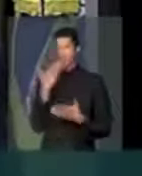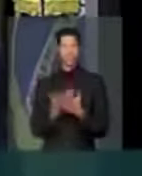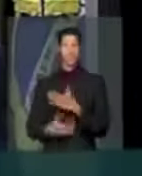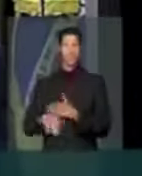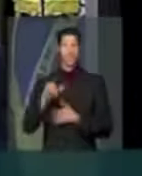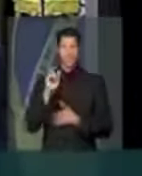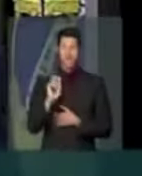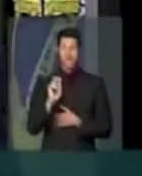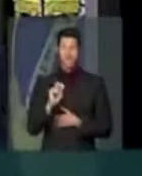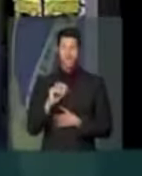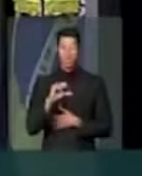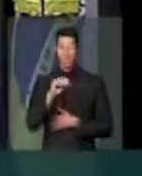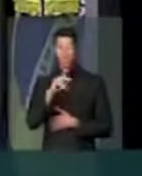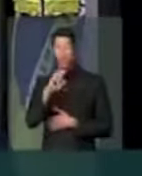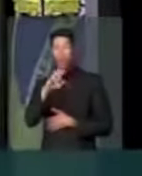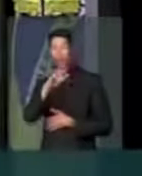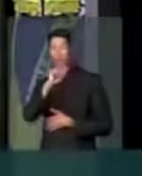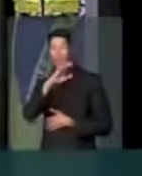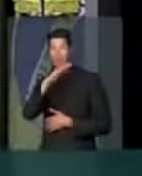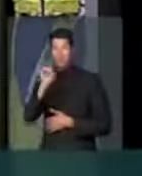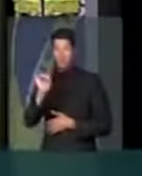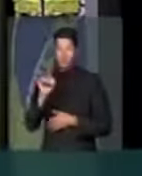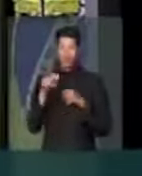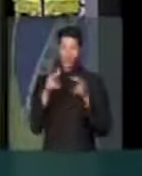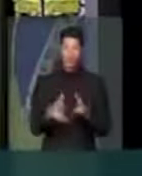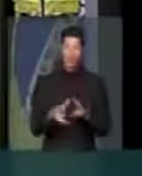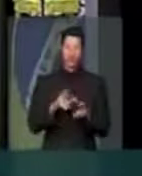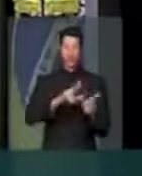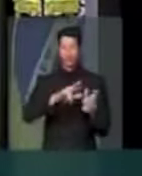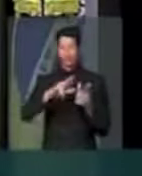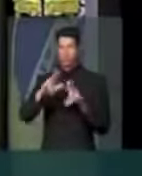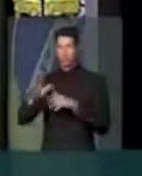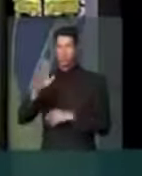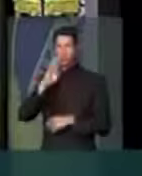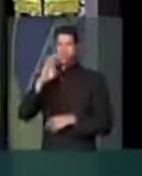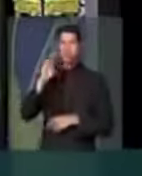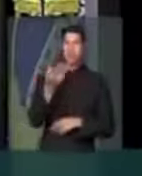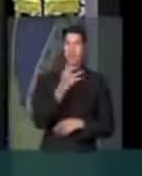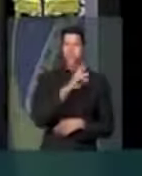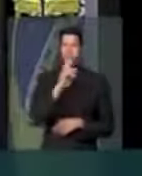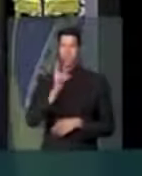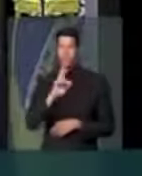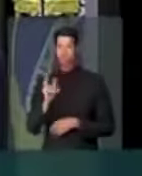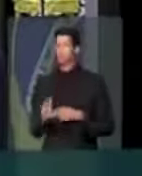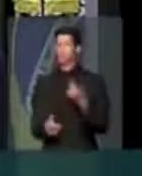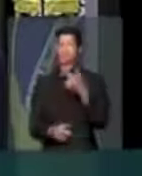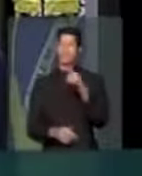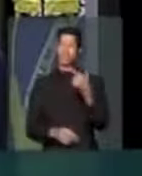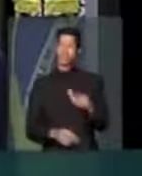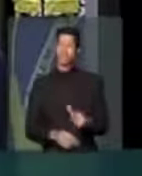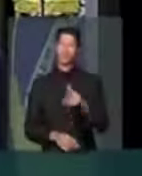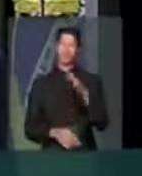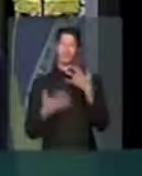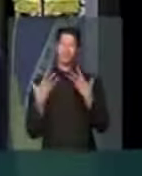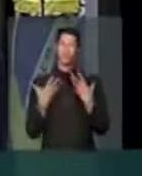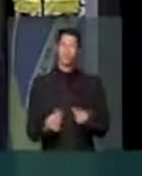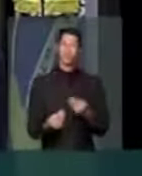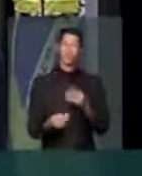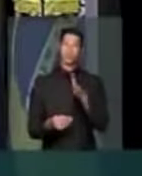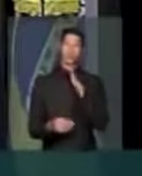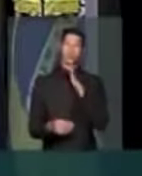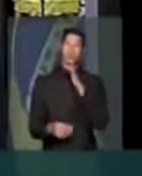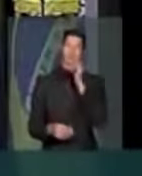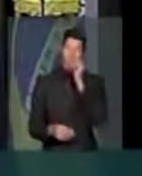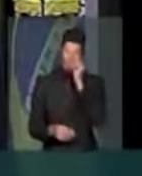que operações da ordem de dezenas de bilhões de reais não tenham o conhecimento